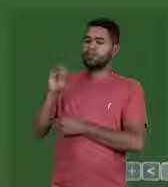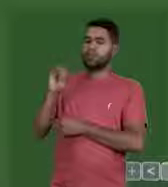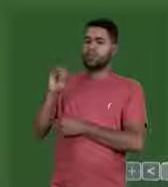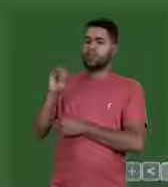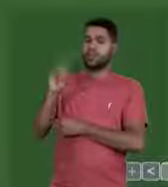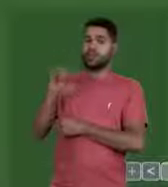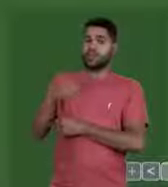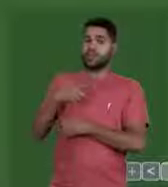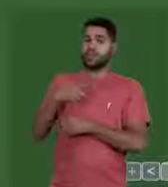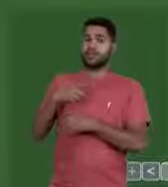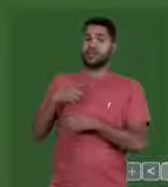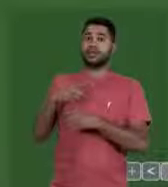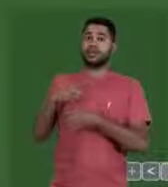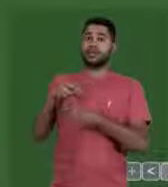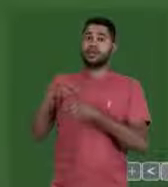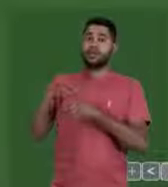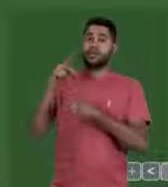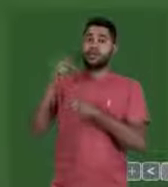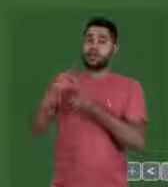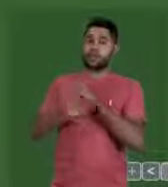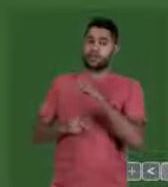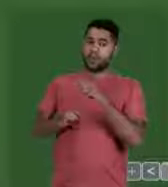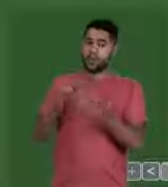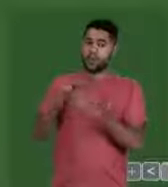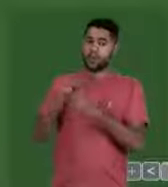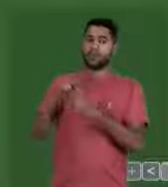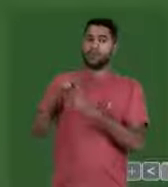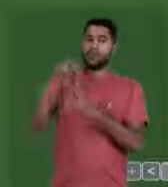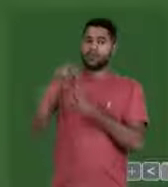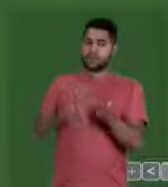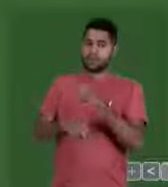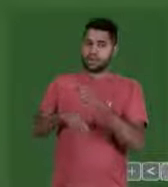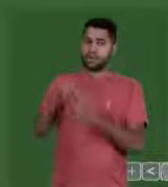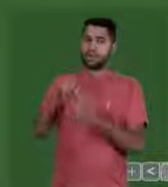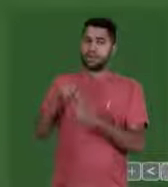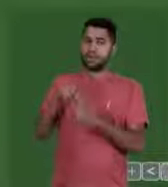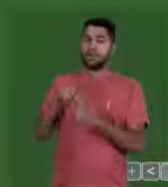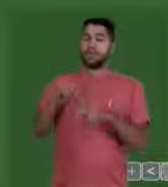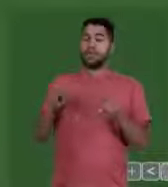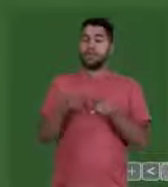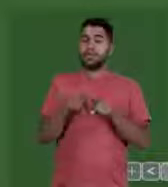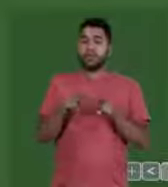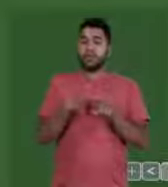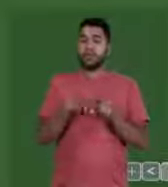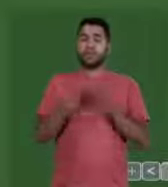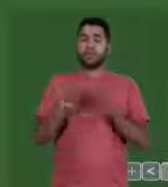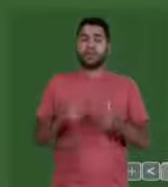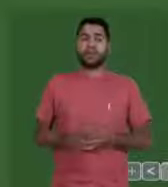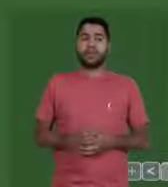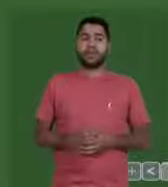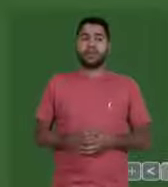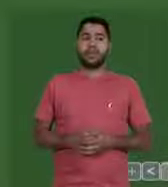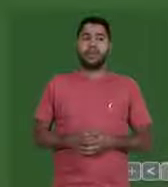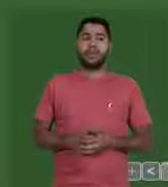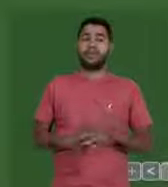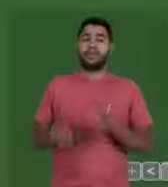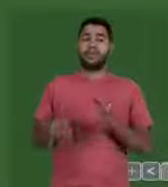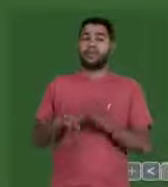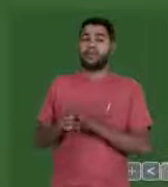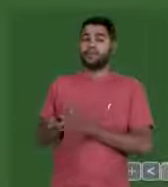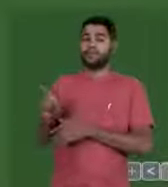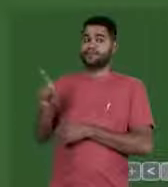e nêutrons, e ao redor desse núcleo eu tenho a